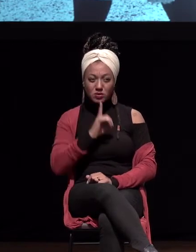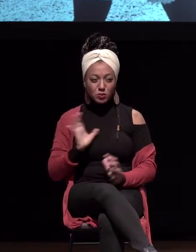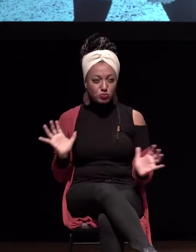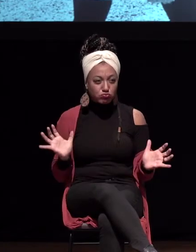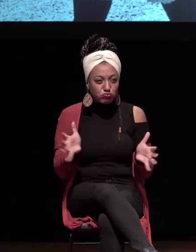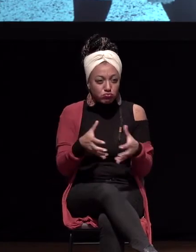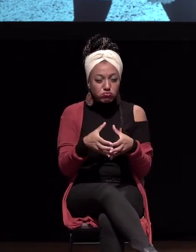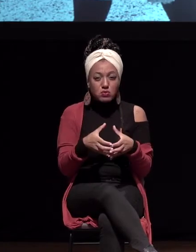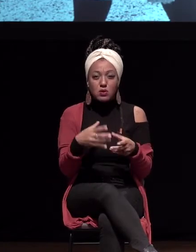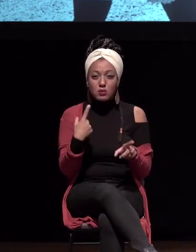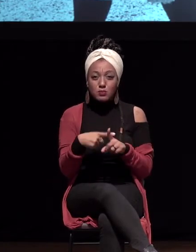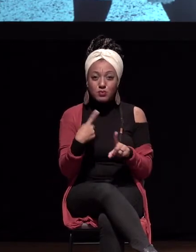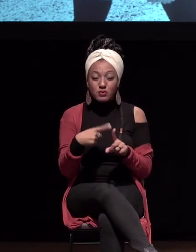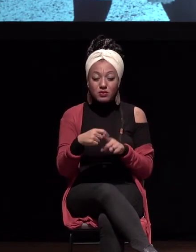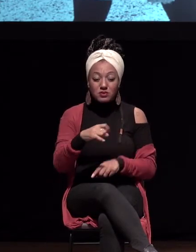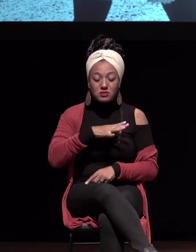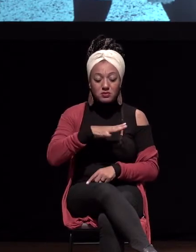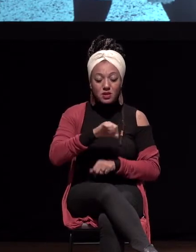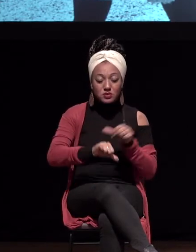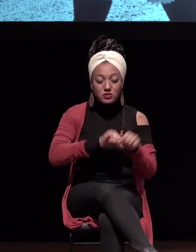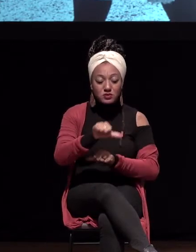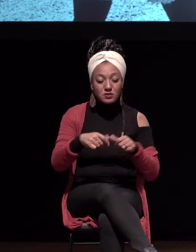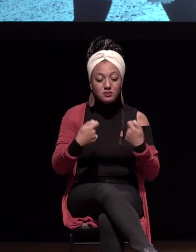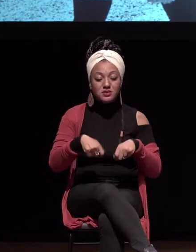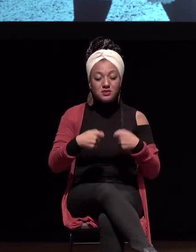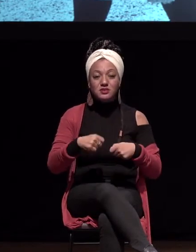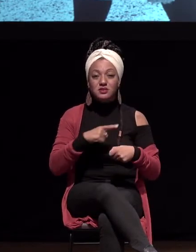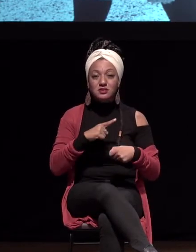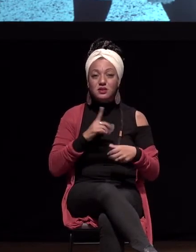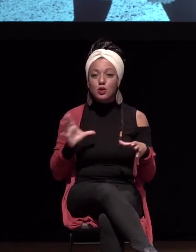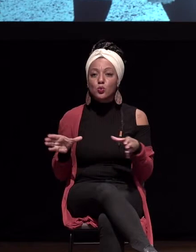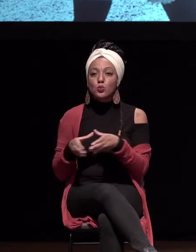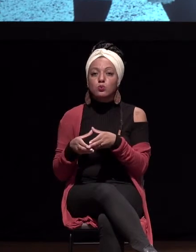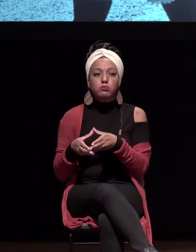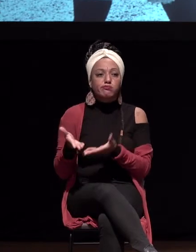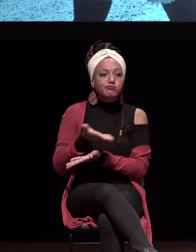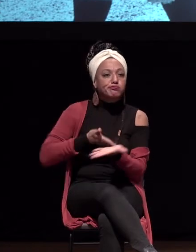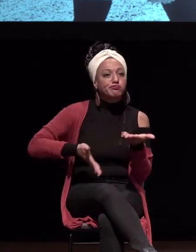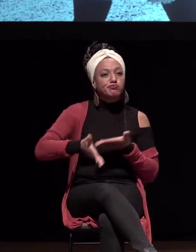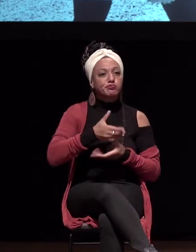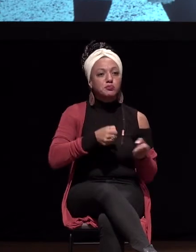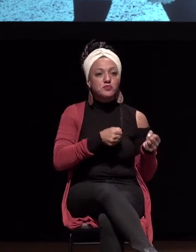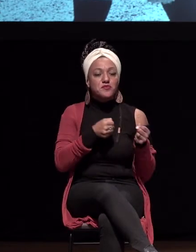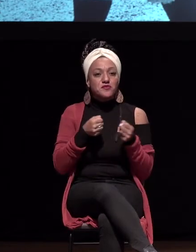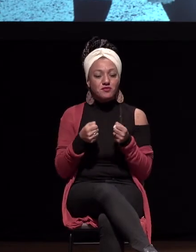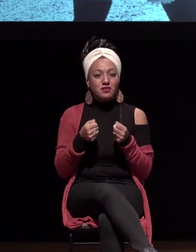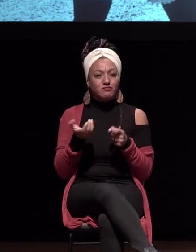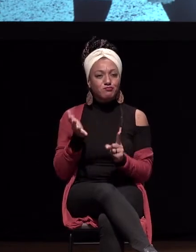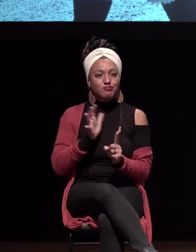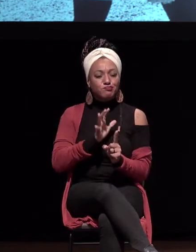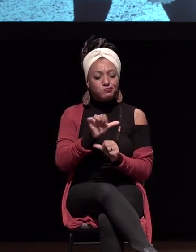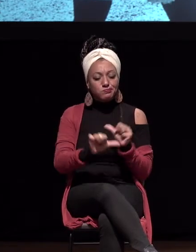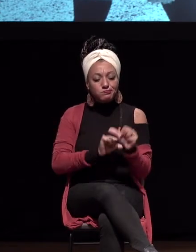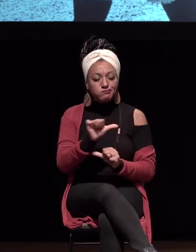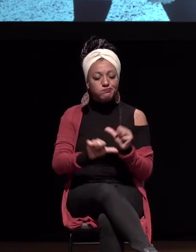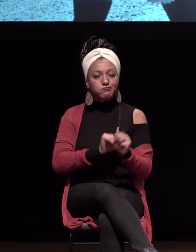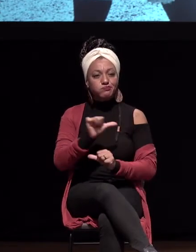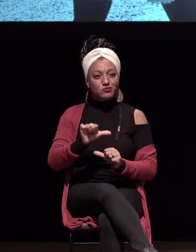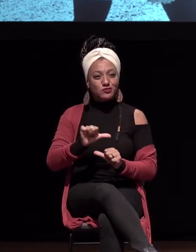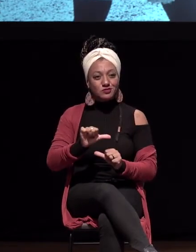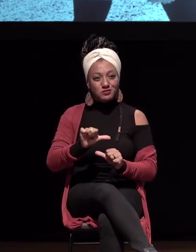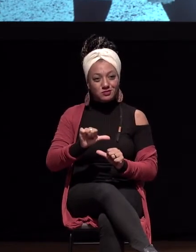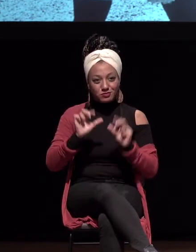transformação, inevitavelmente, depende do exercício de um poder coletivo para dar nova forma ao processo de